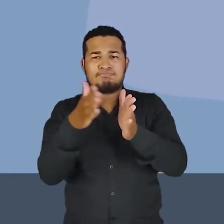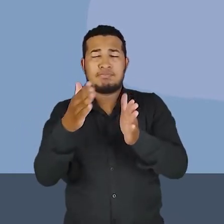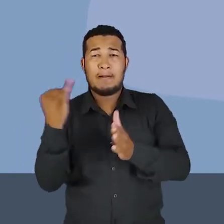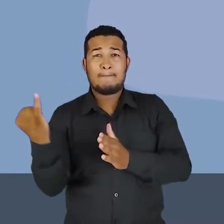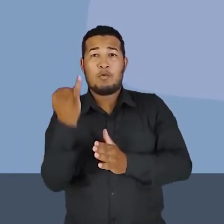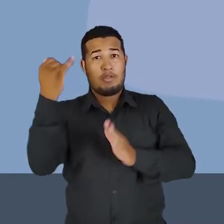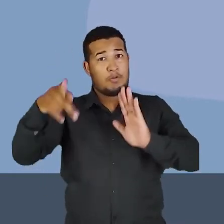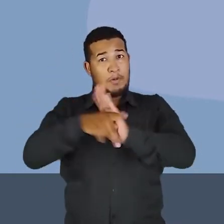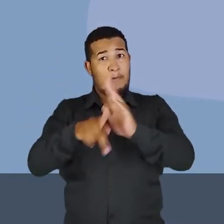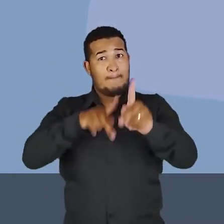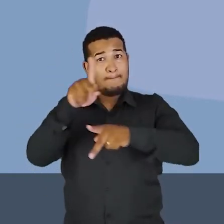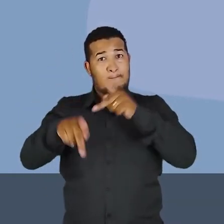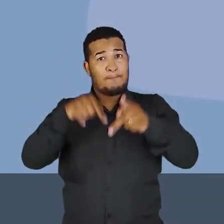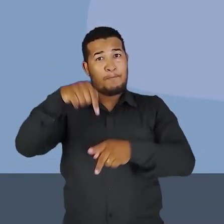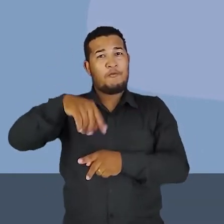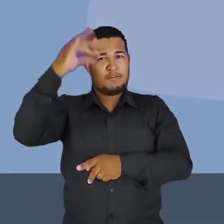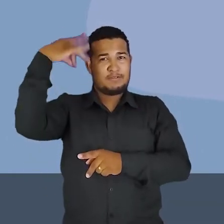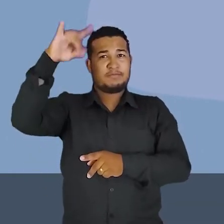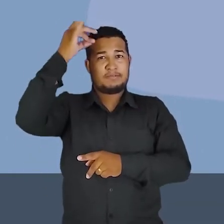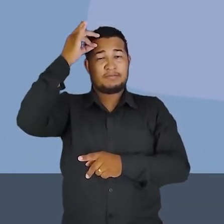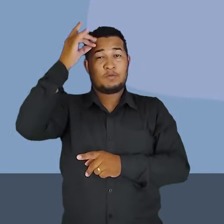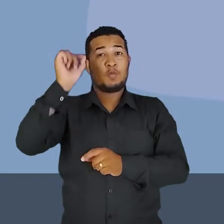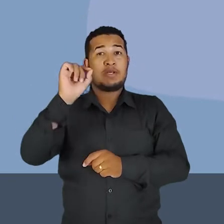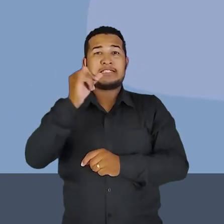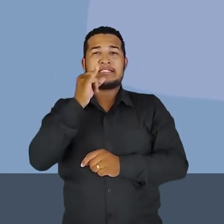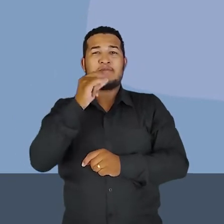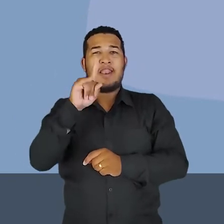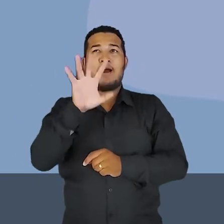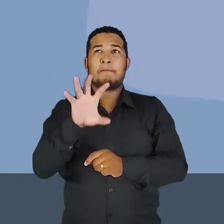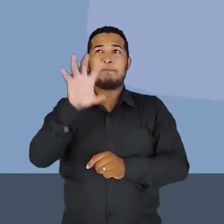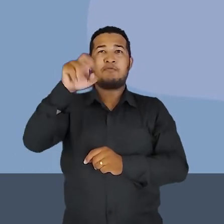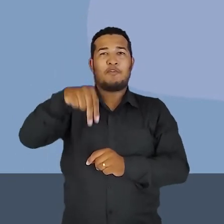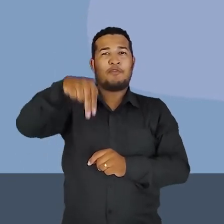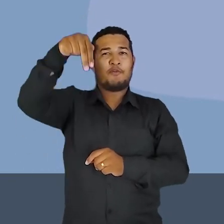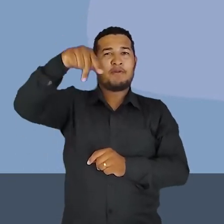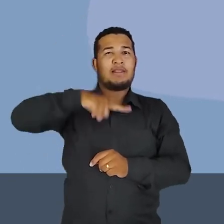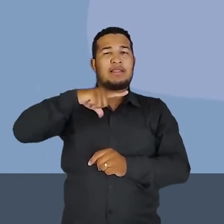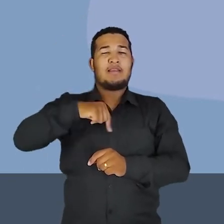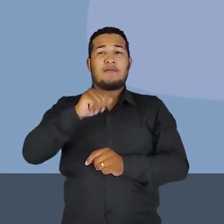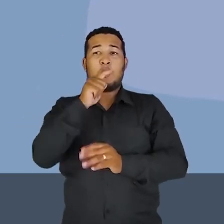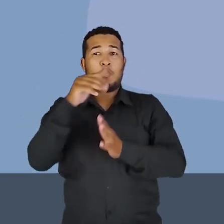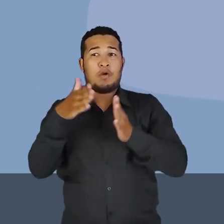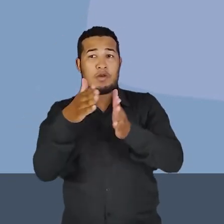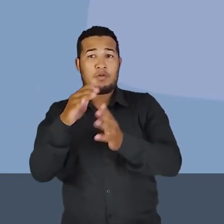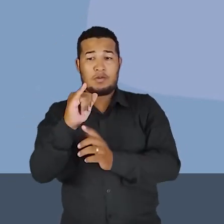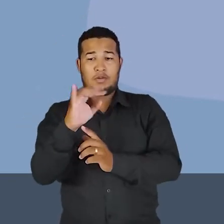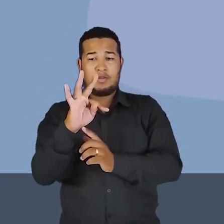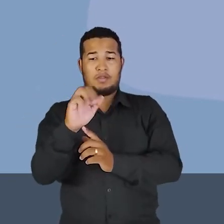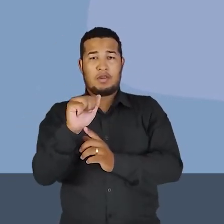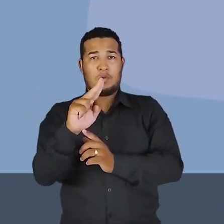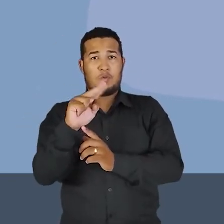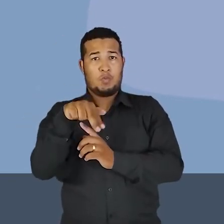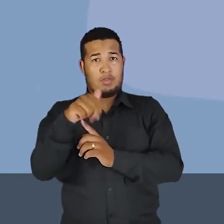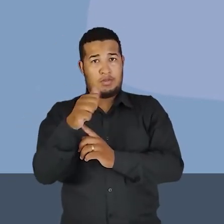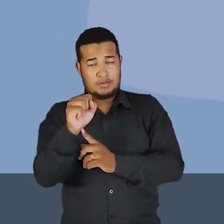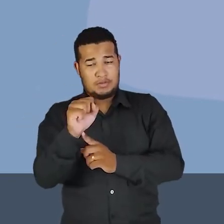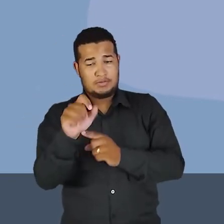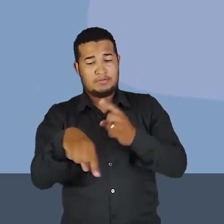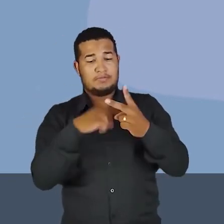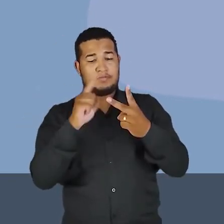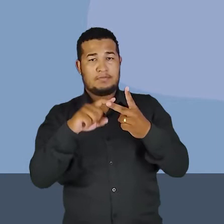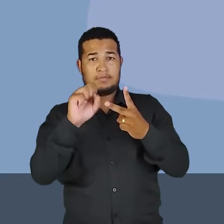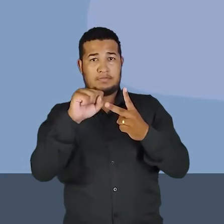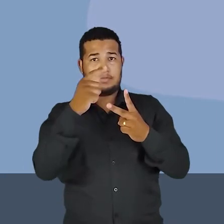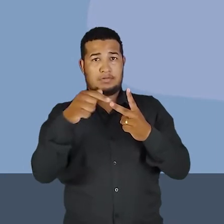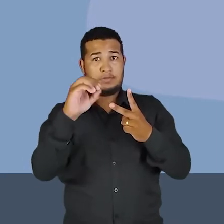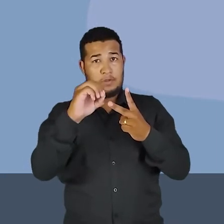nossa população capixaba, né? Nós temos no norte aí, perceba, nós temos o rio Itaúnas, o rio São Mateus, né? Na